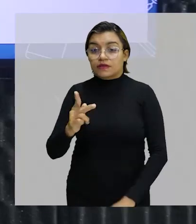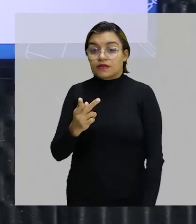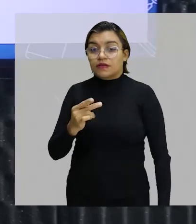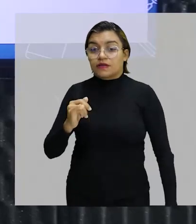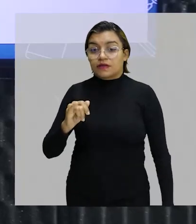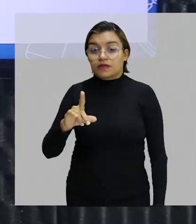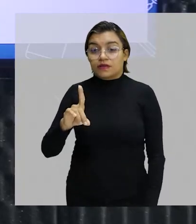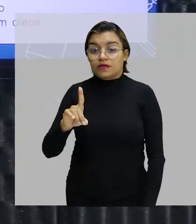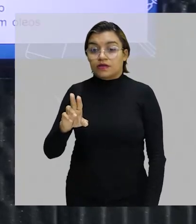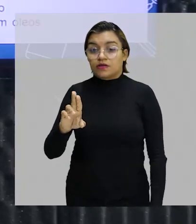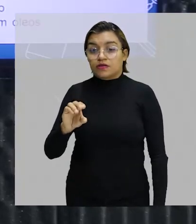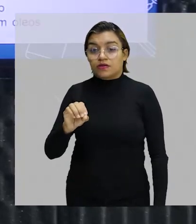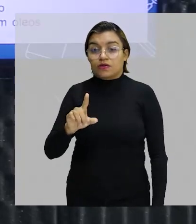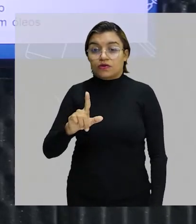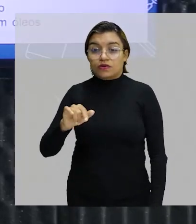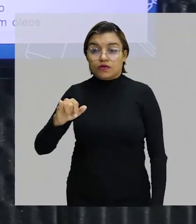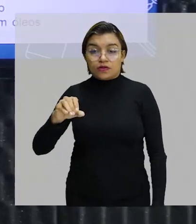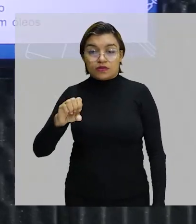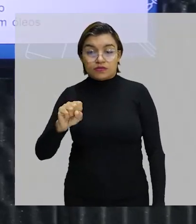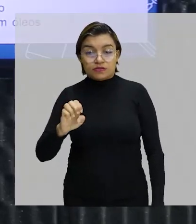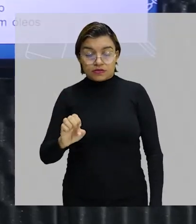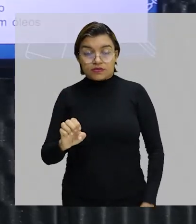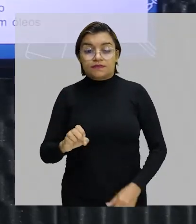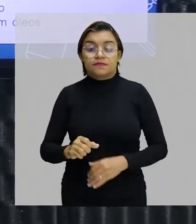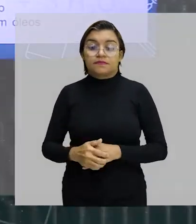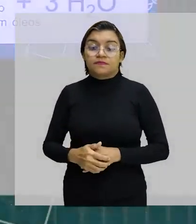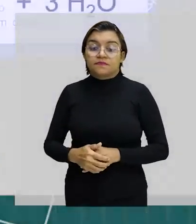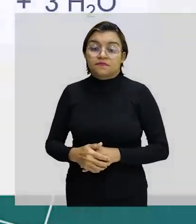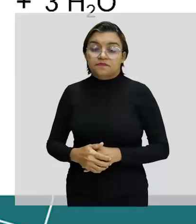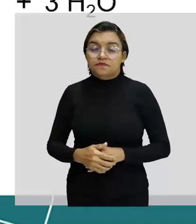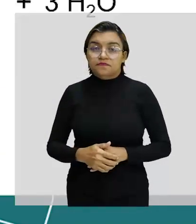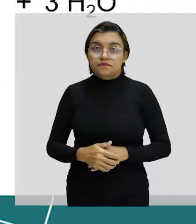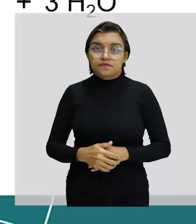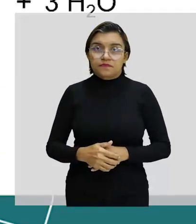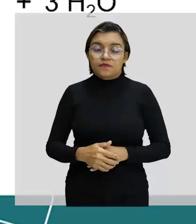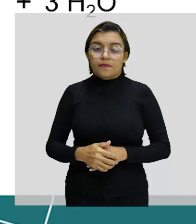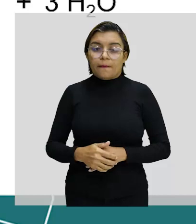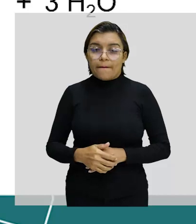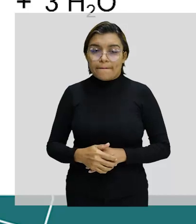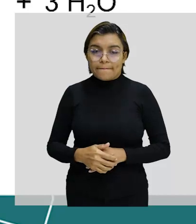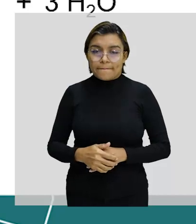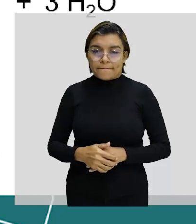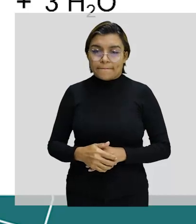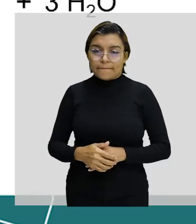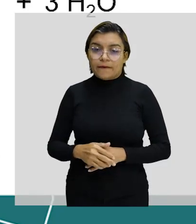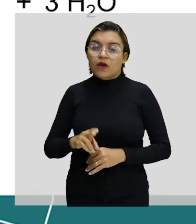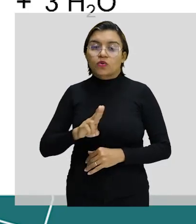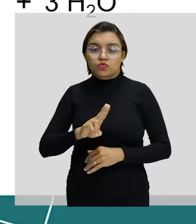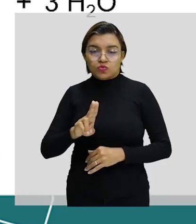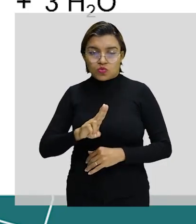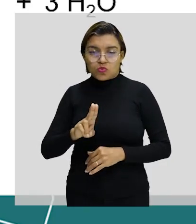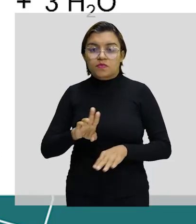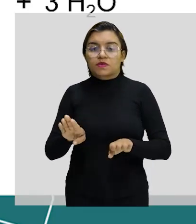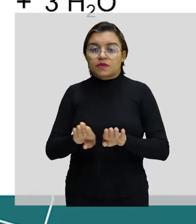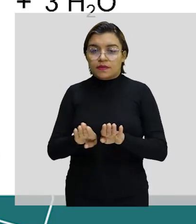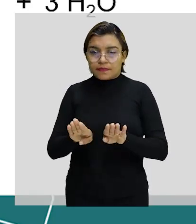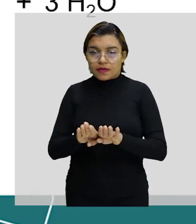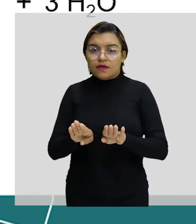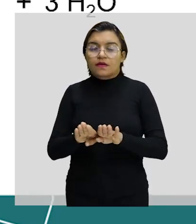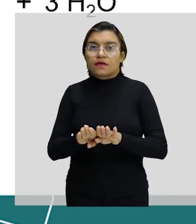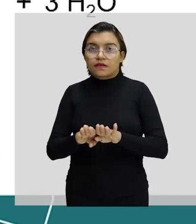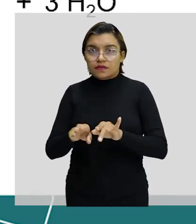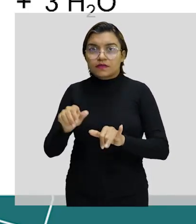hidrólise alcalina, certo? Ela é comumente denominada, chamada de reação